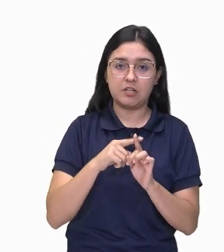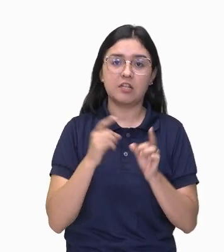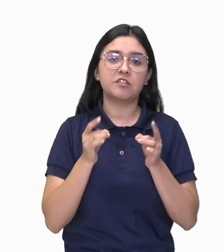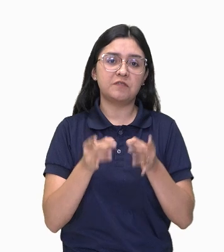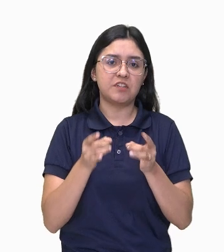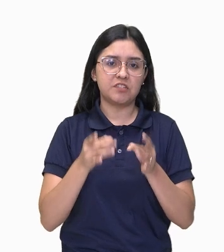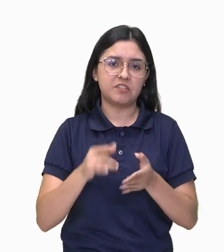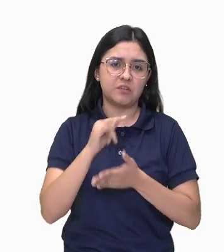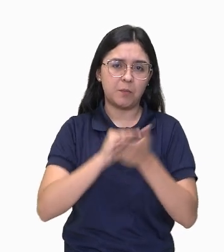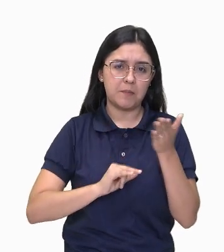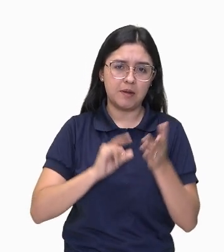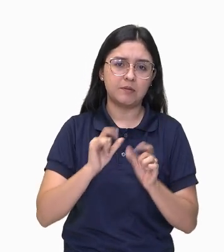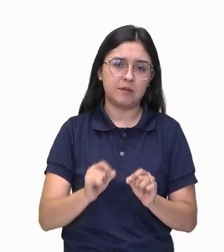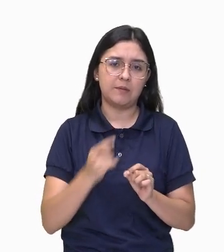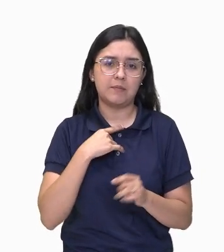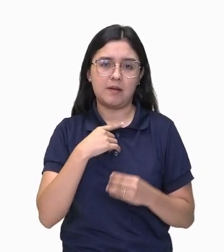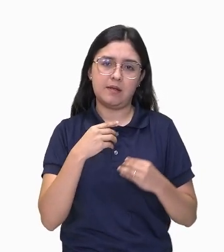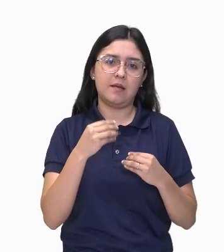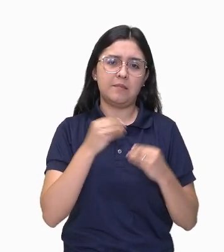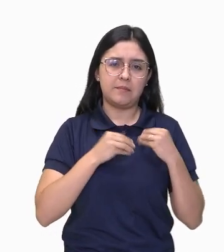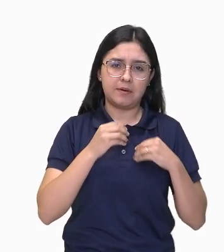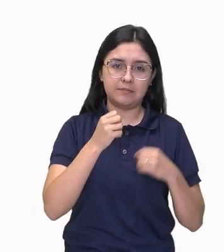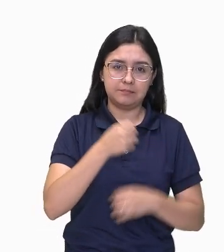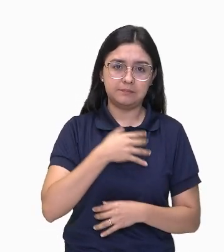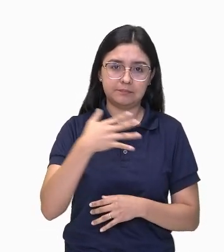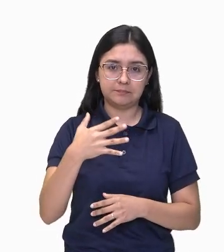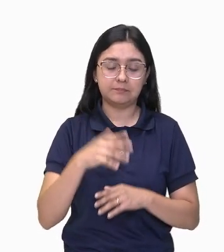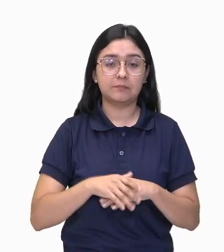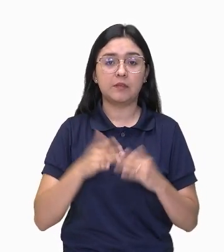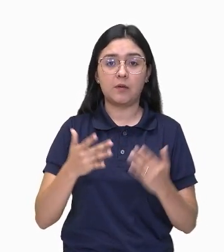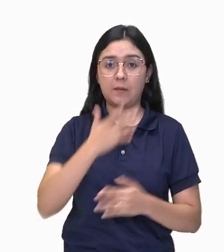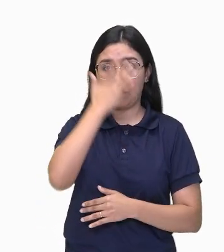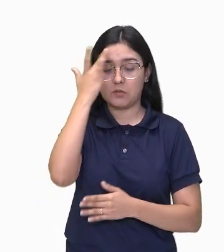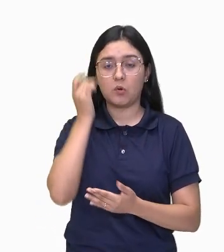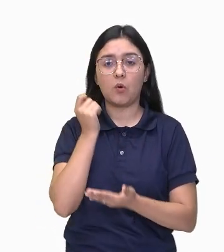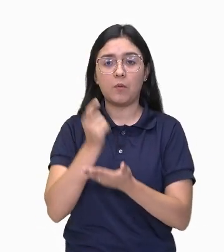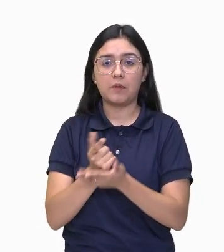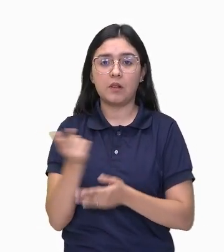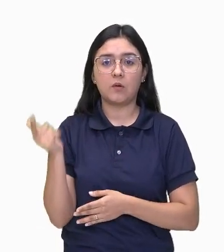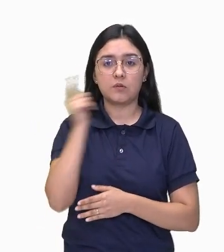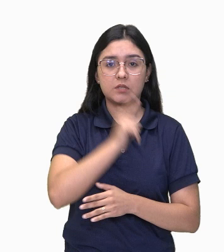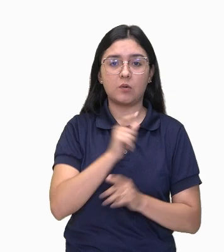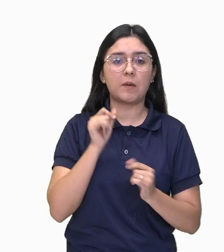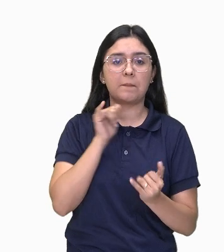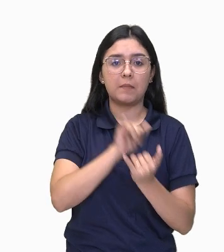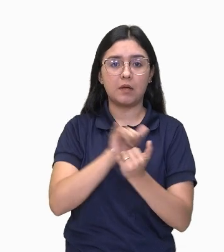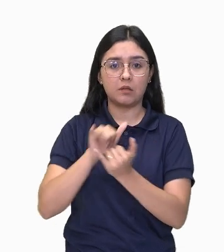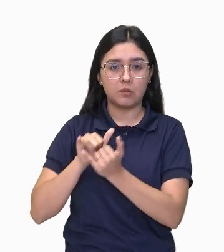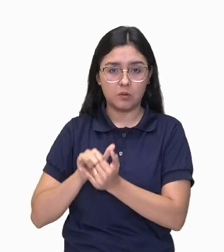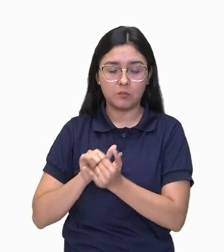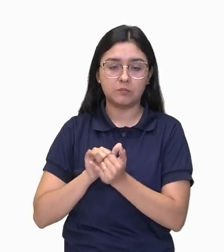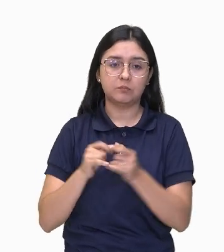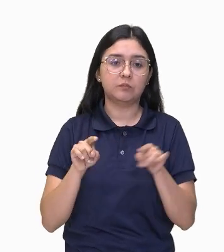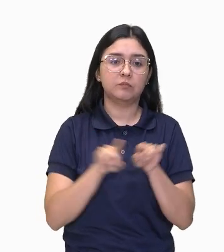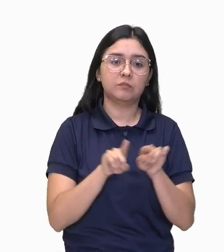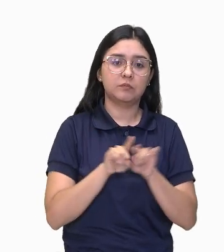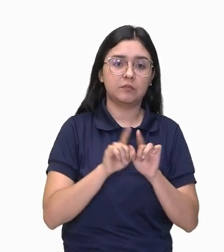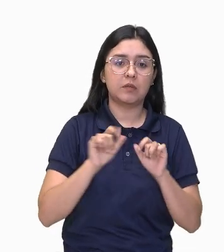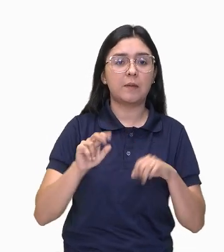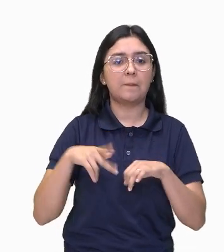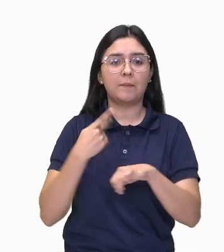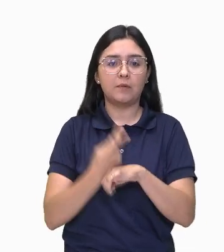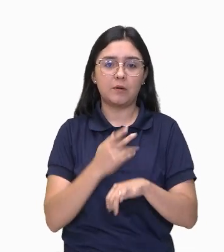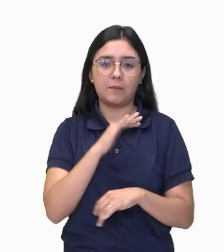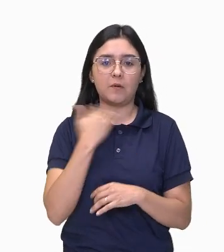vocês, e uma vez obtida, o comprador ganhava desde a diminuição de seu sofrimento no purgatório pós-morte